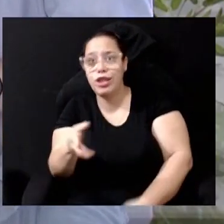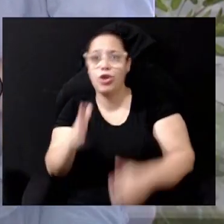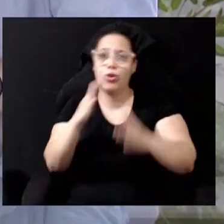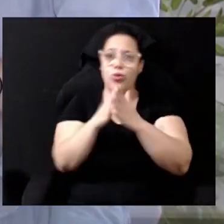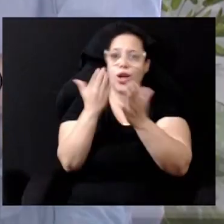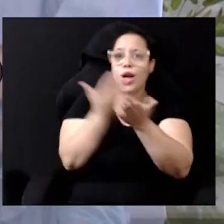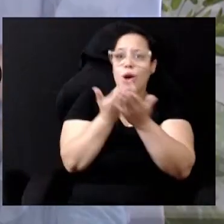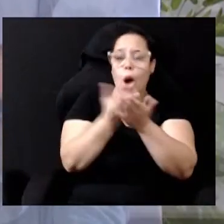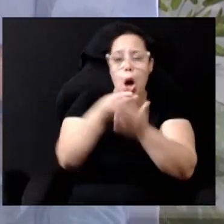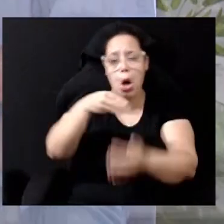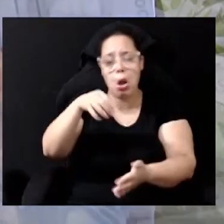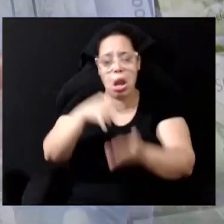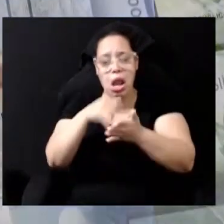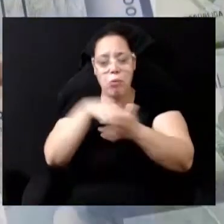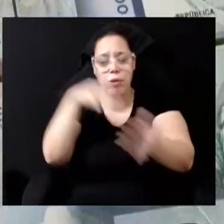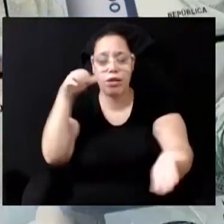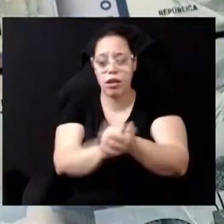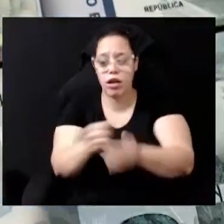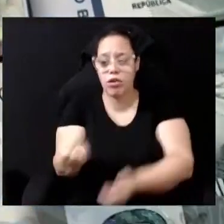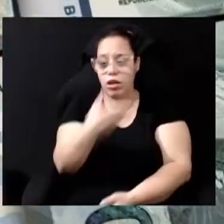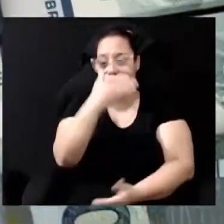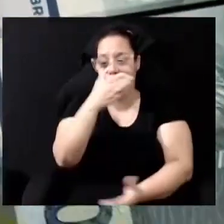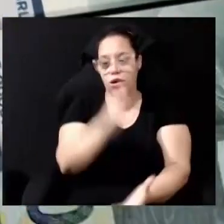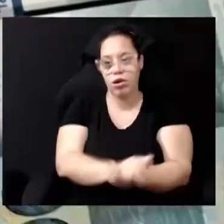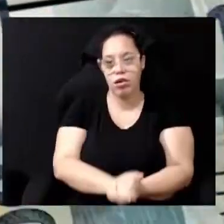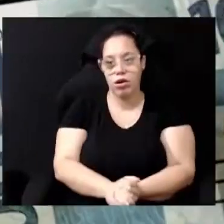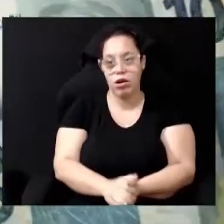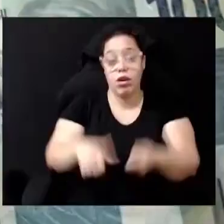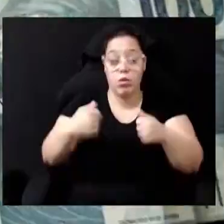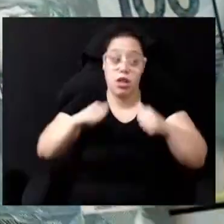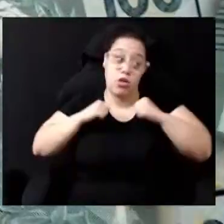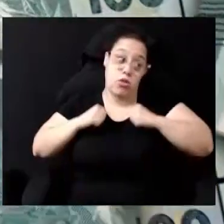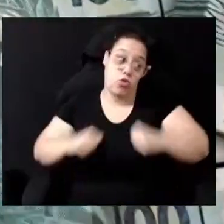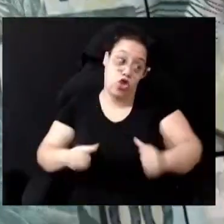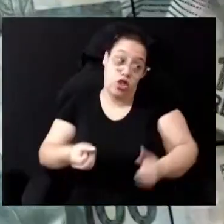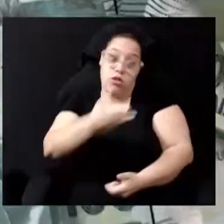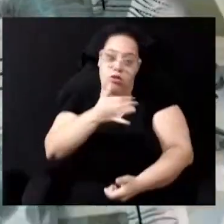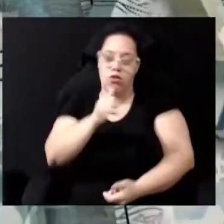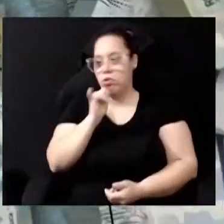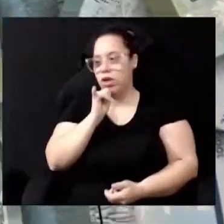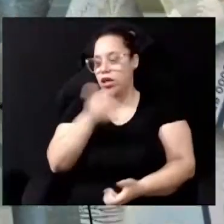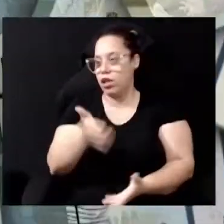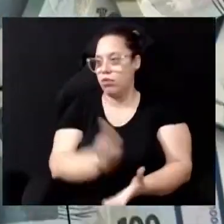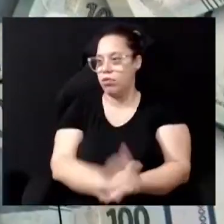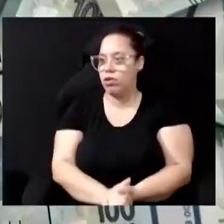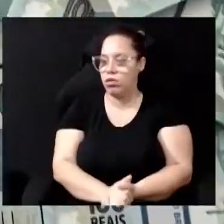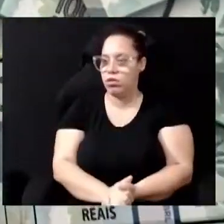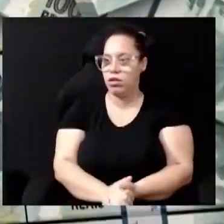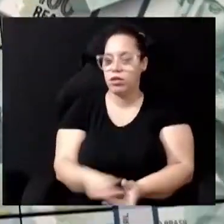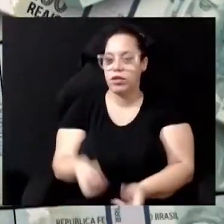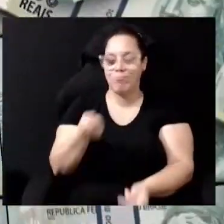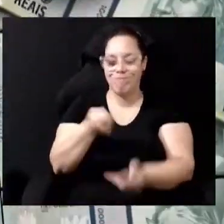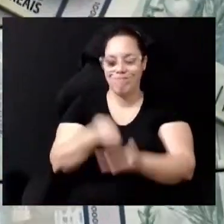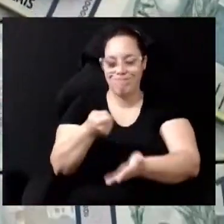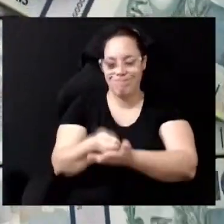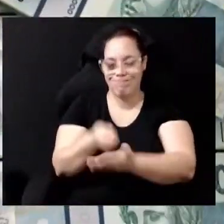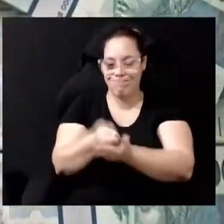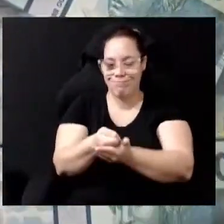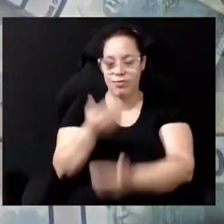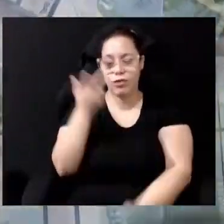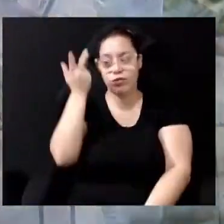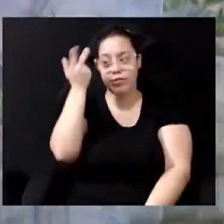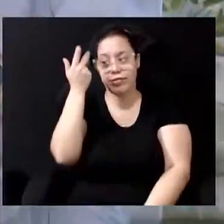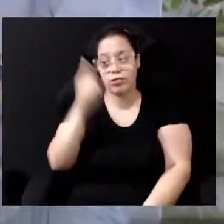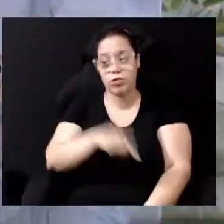vezes quer uma mochila nova, às vezes precisa de uma mochila nova. Então, a gente tem gastos que não são comuns no resto do